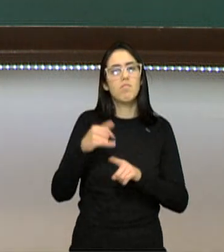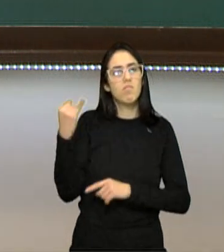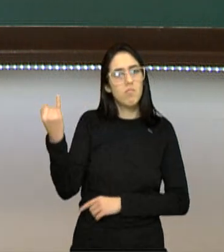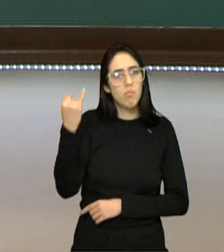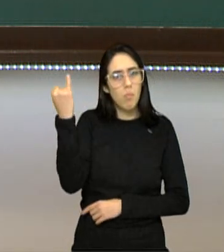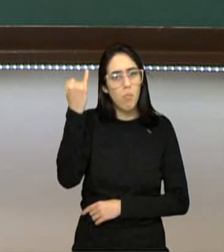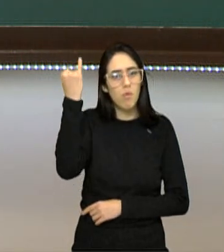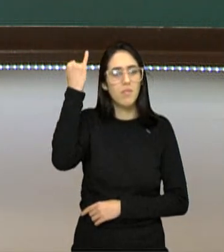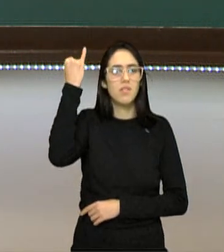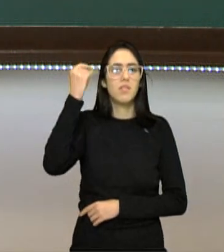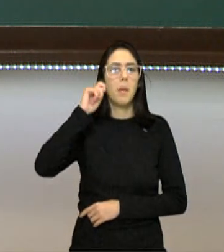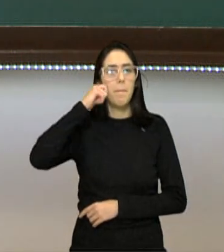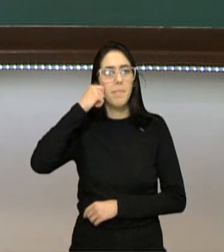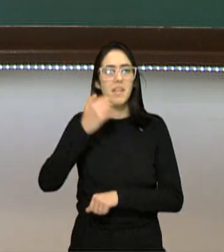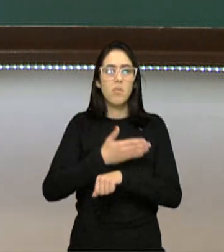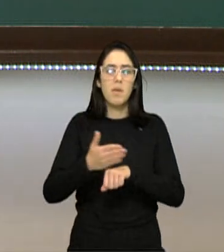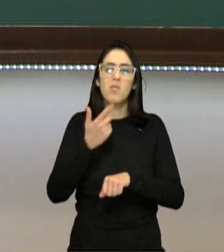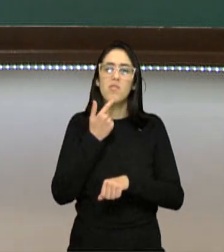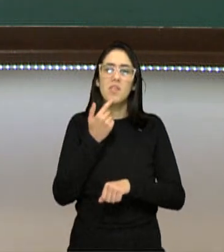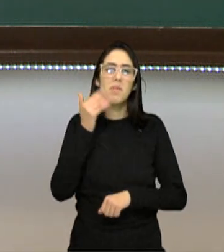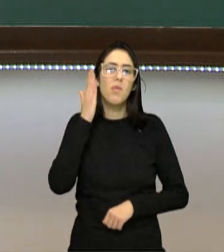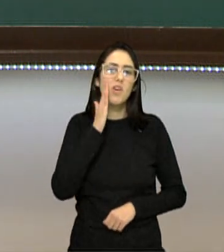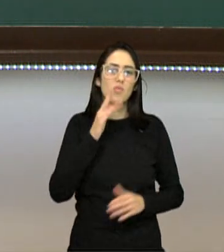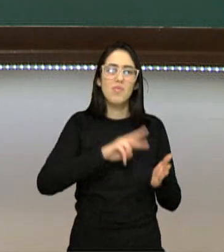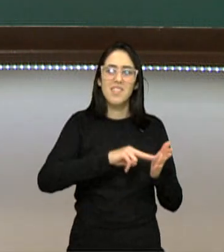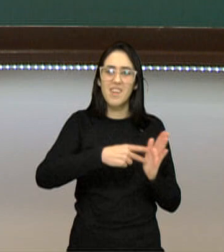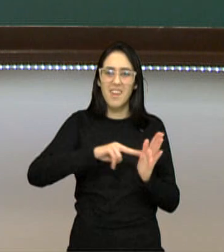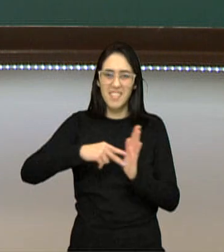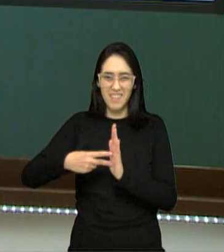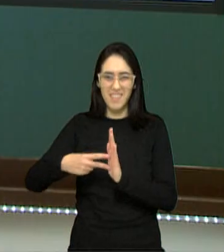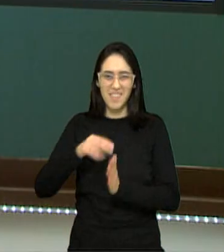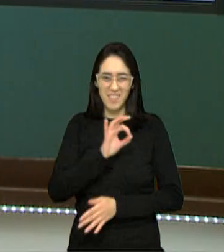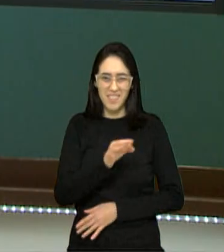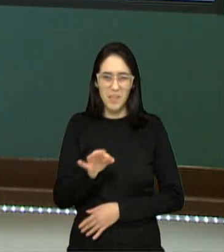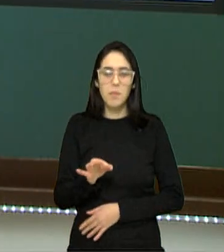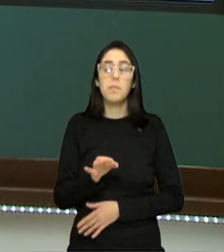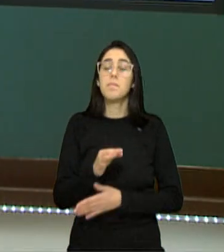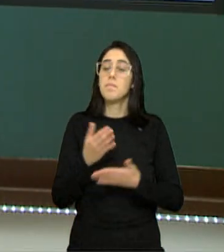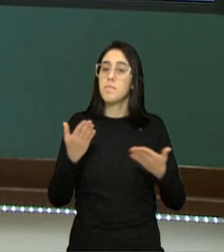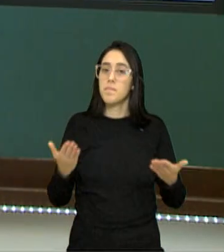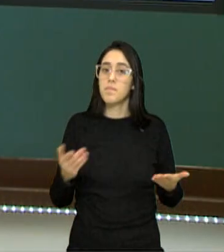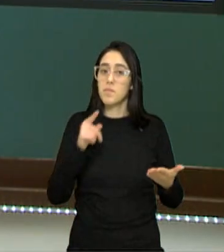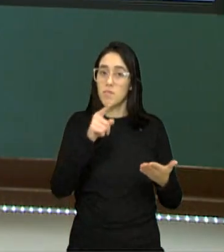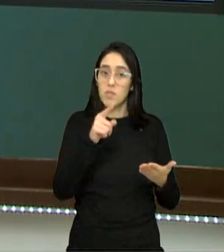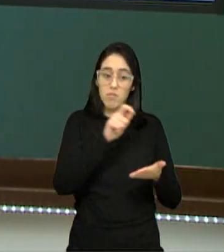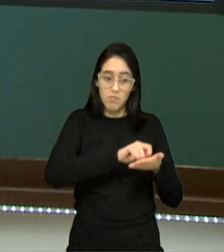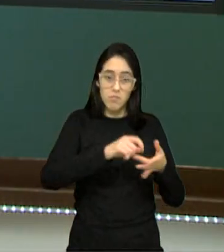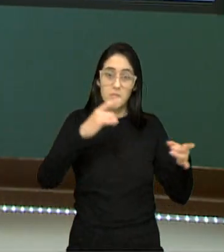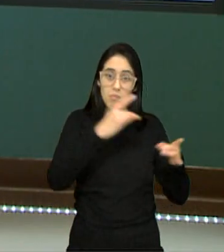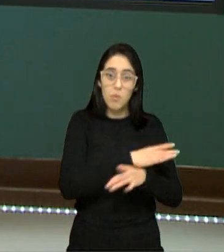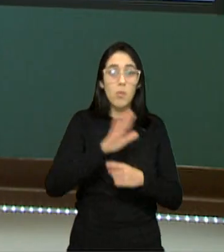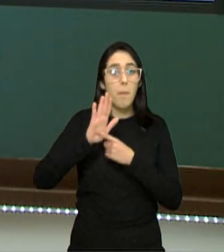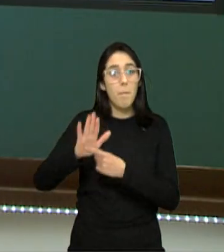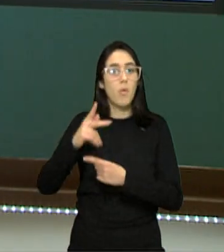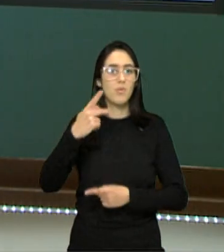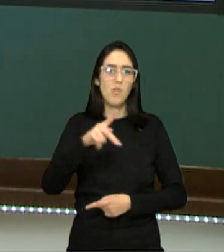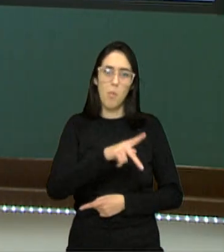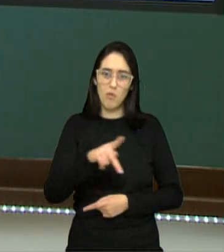as importâncias do preto, branco, vermelho e azul para o seu desenho? Quando você concluir, apresente ao seu professor na sala de